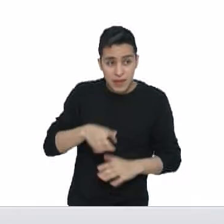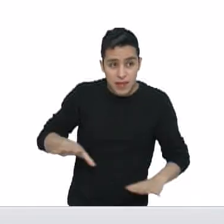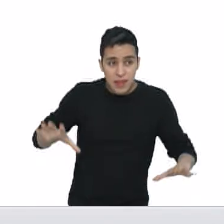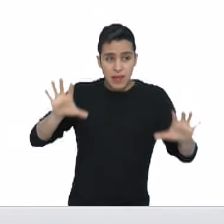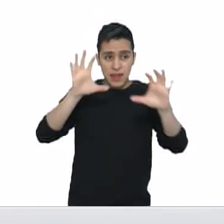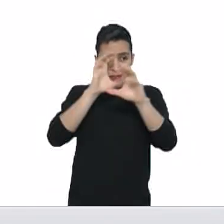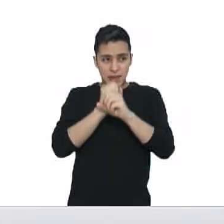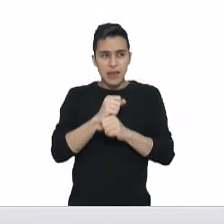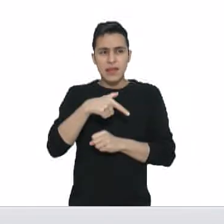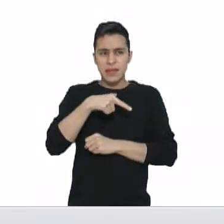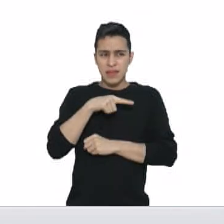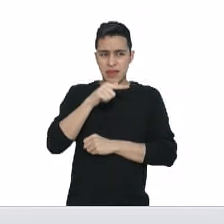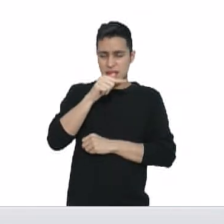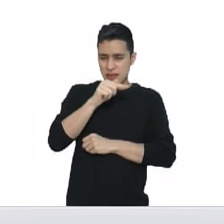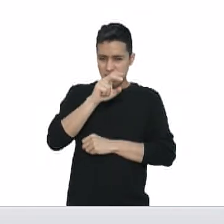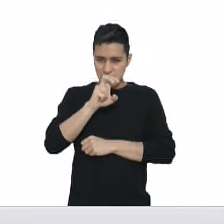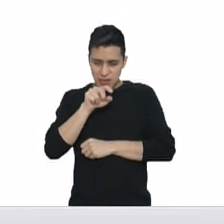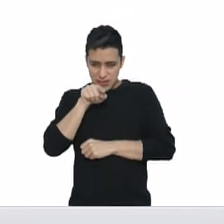nós temos